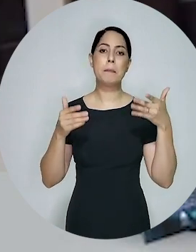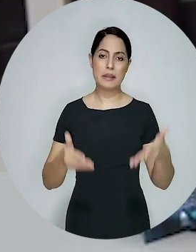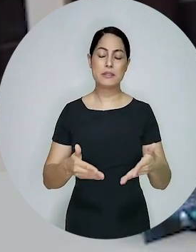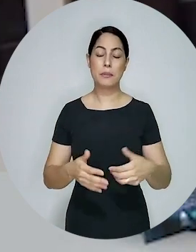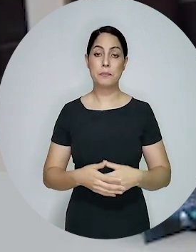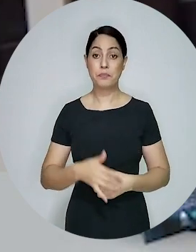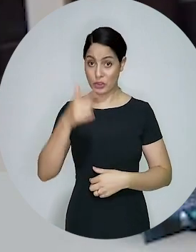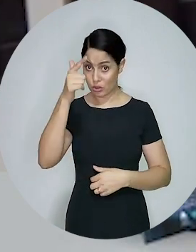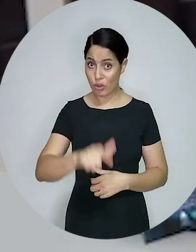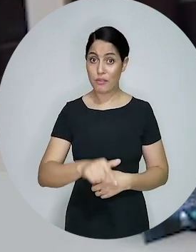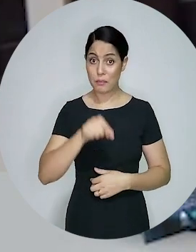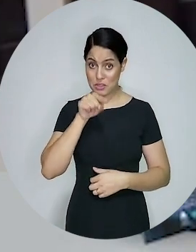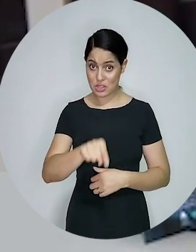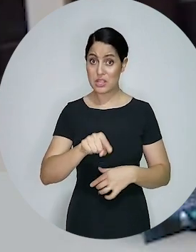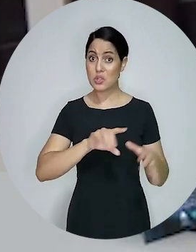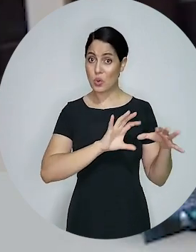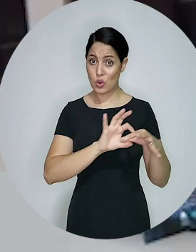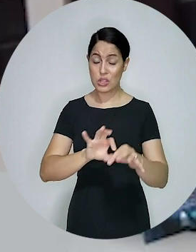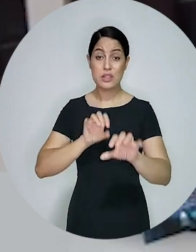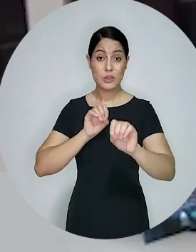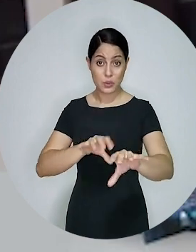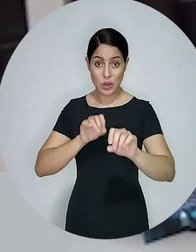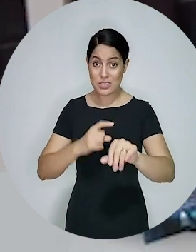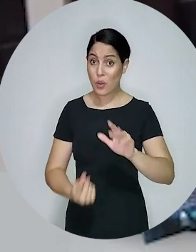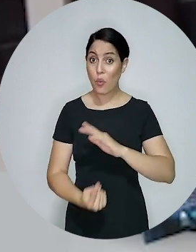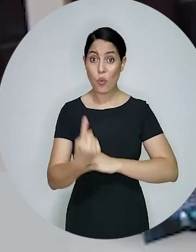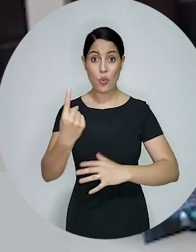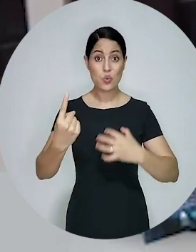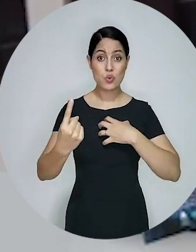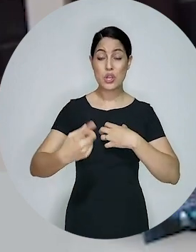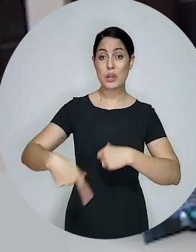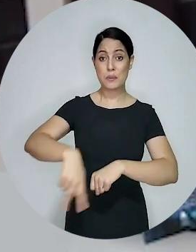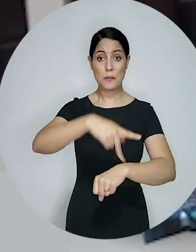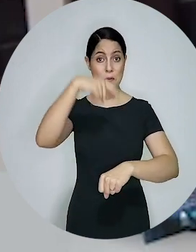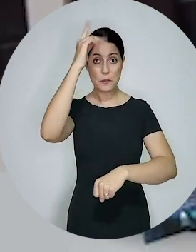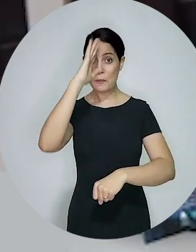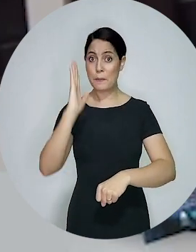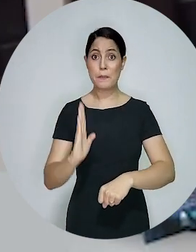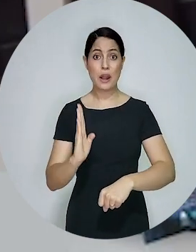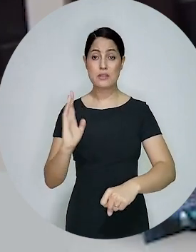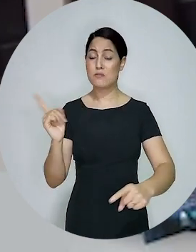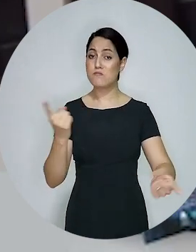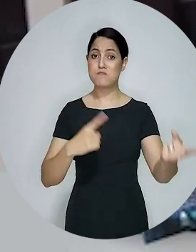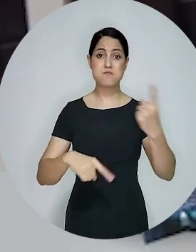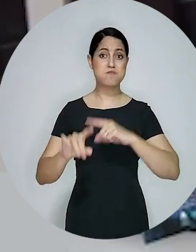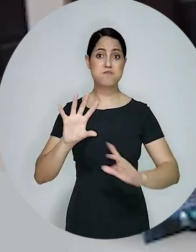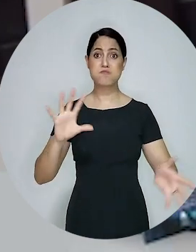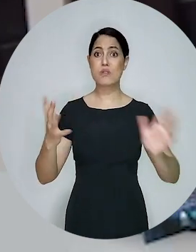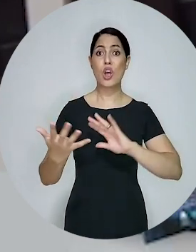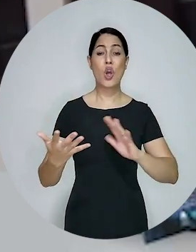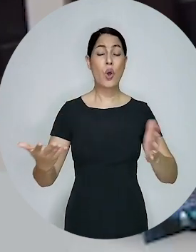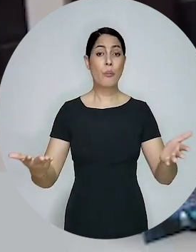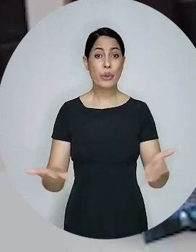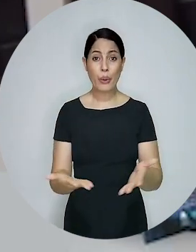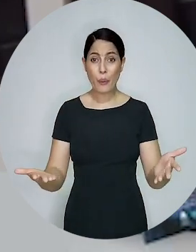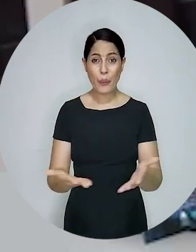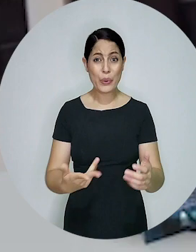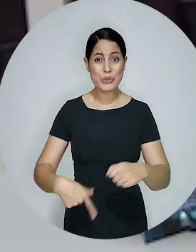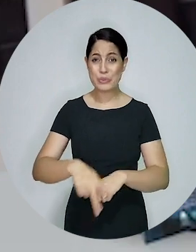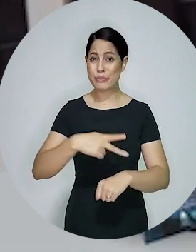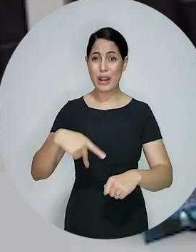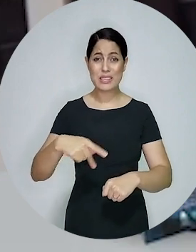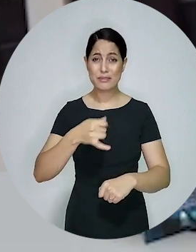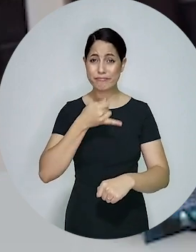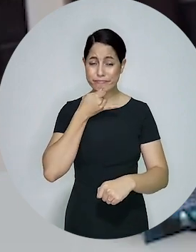Advocacia, porque, de novo, a educação é realmente a única solução para tirar o nosso país do lugar